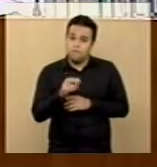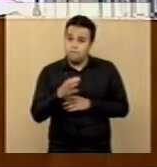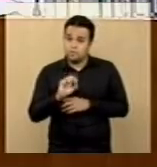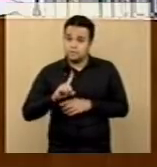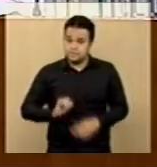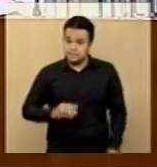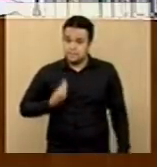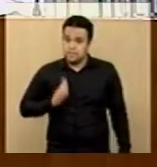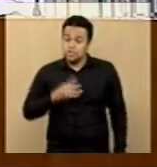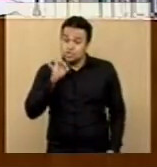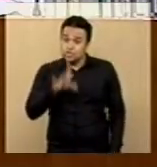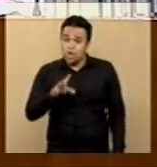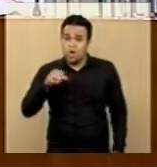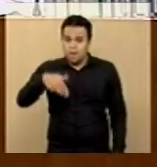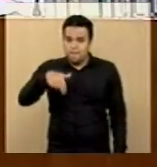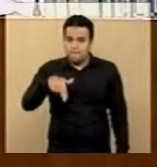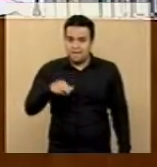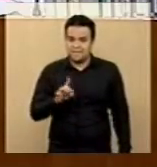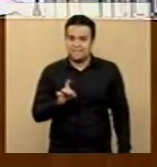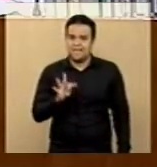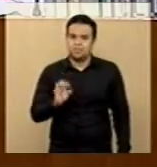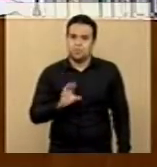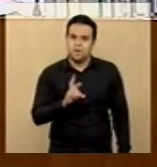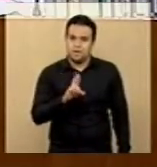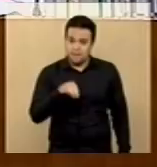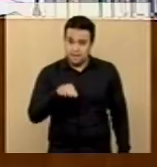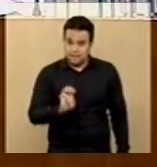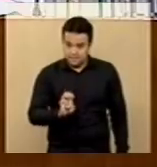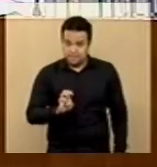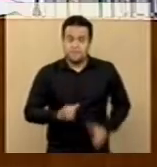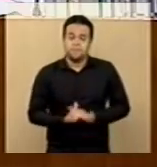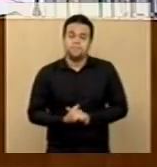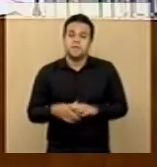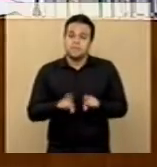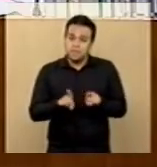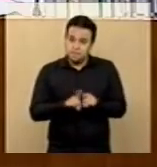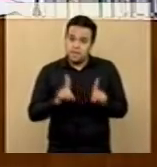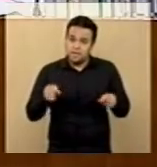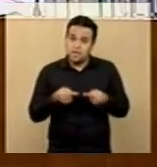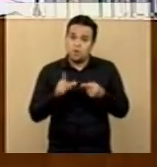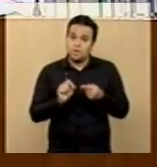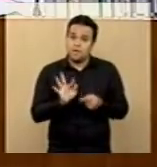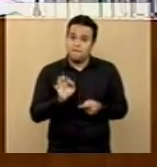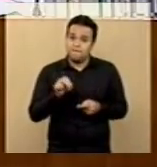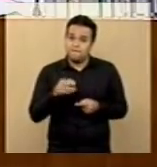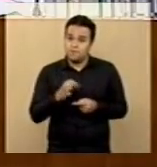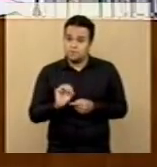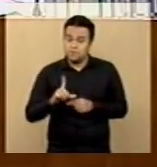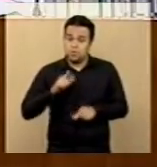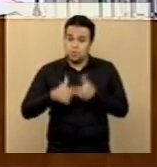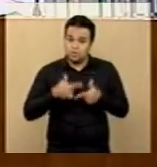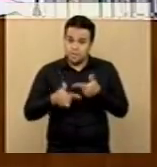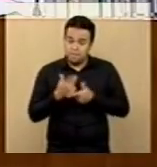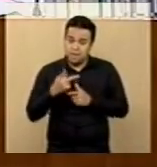aplicável apenas aos crimes cometidos durante o exercício do cargo e relacionados às funções desempenhadas,